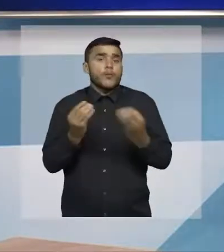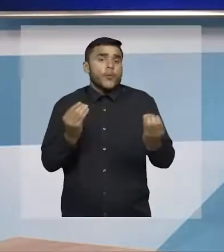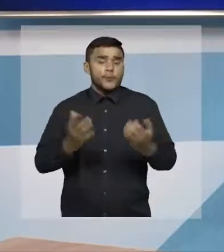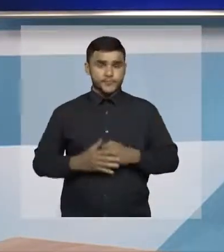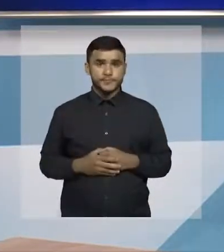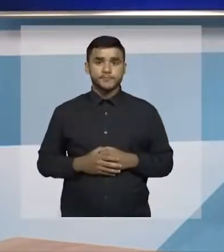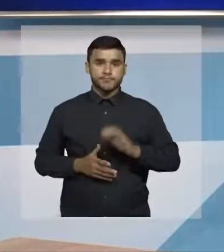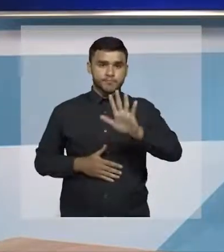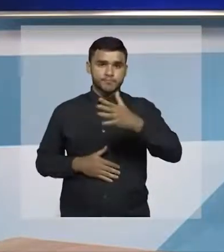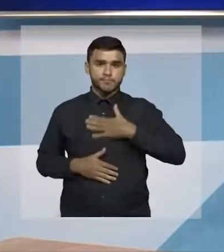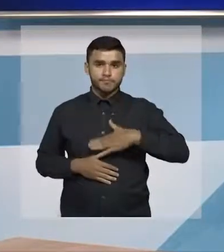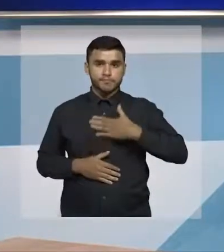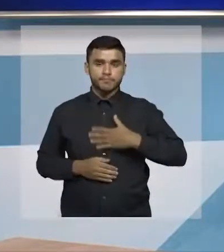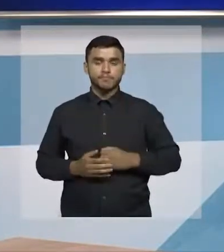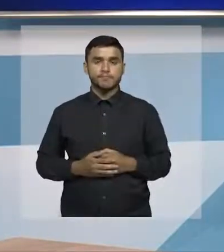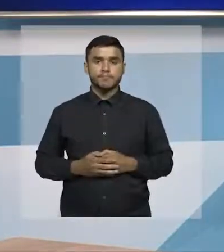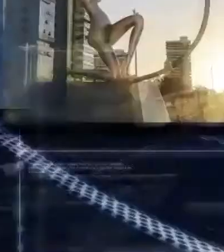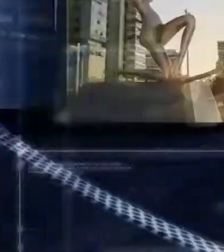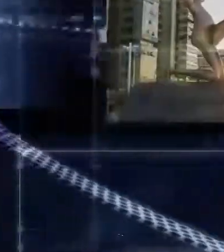volta.